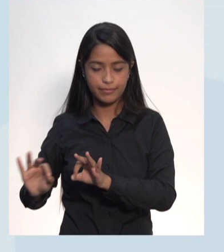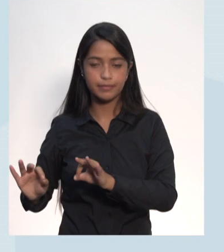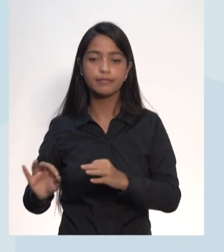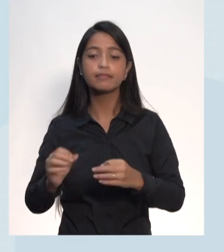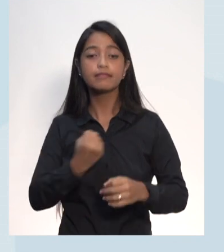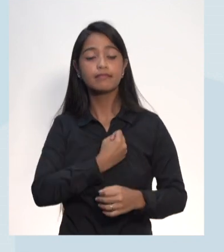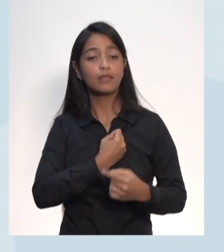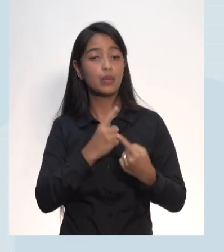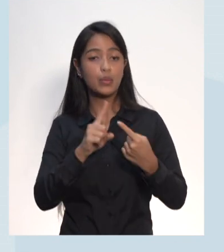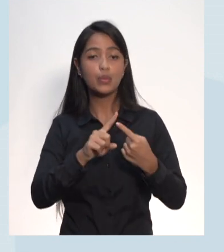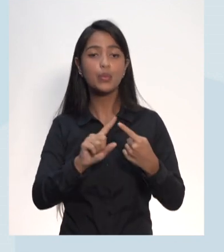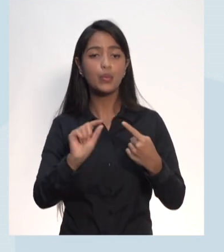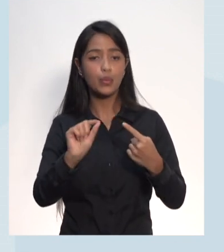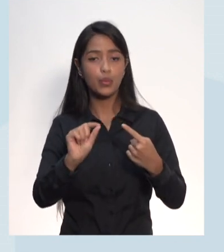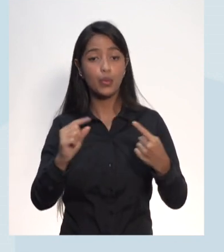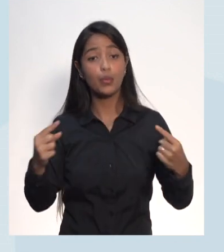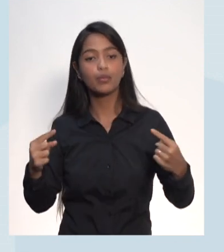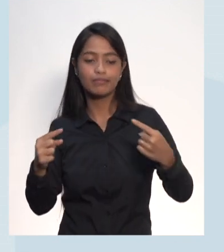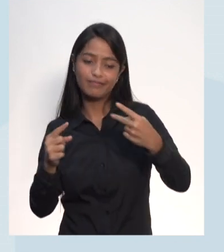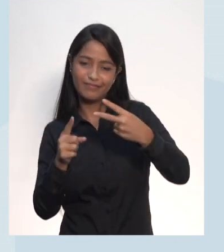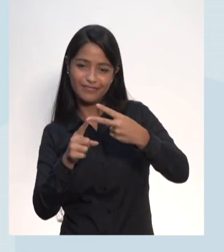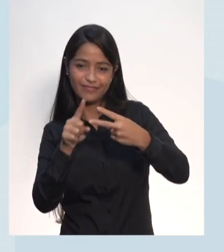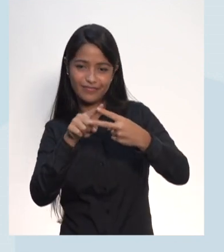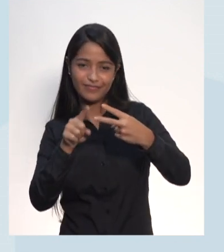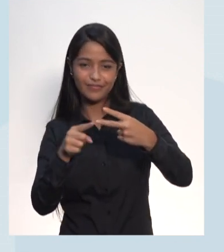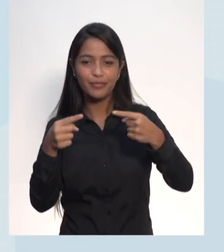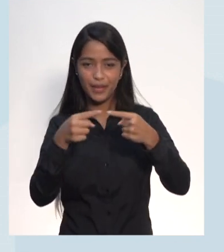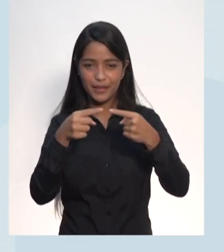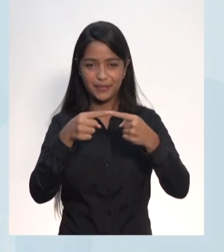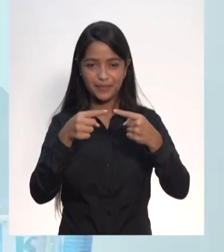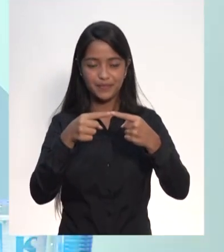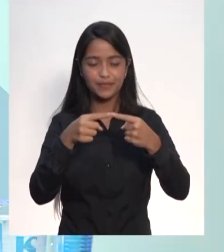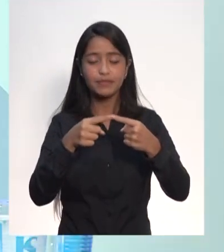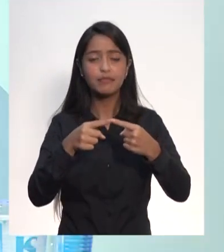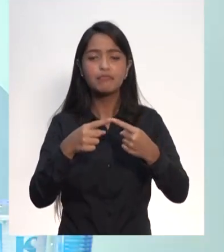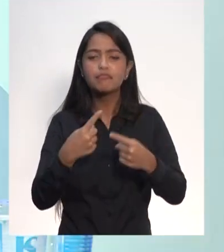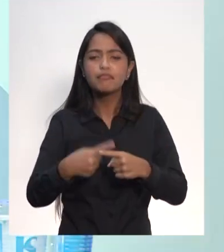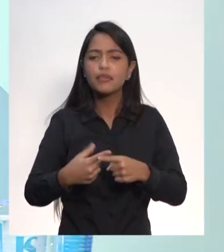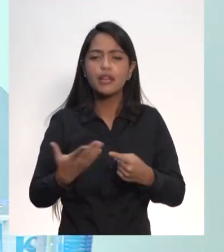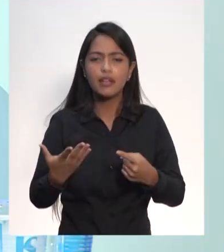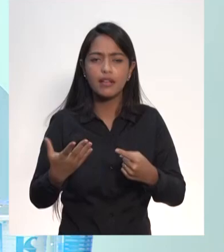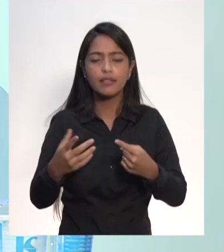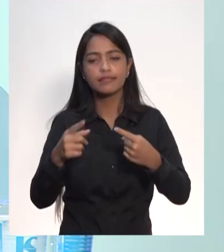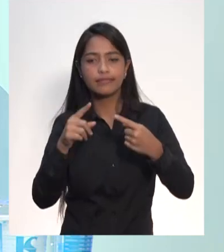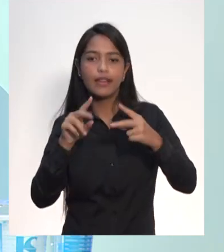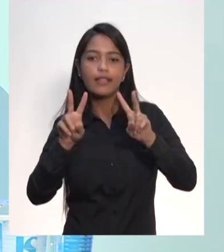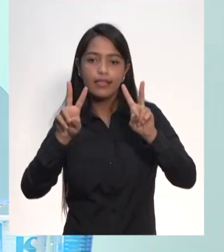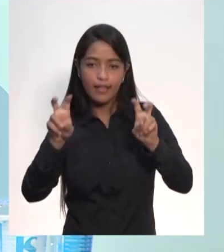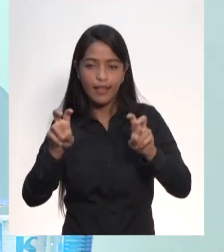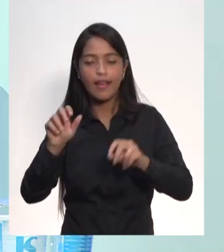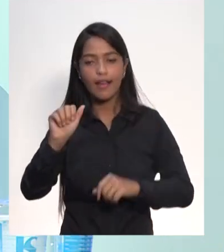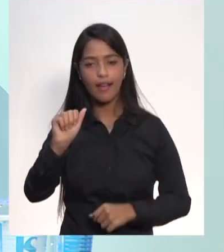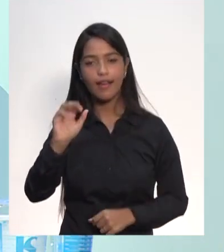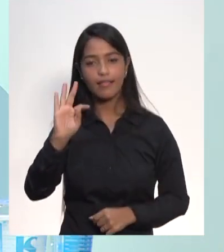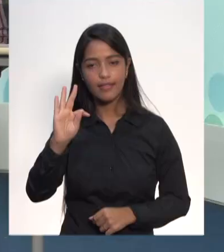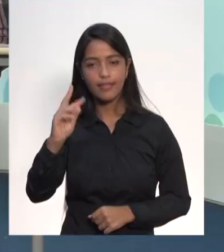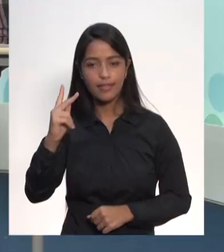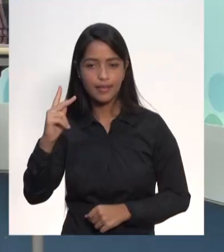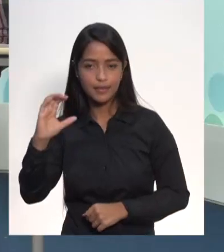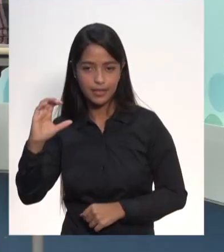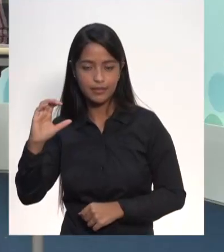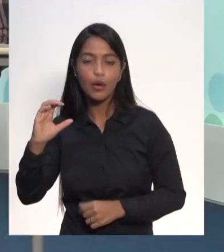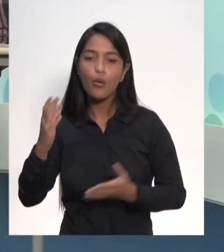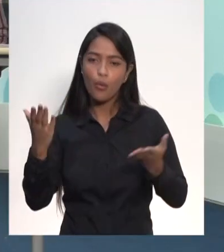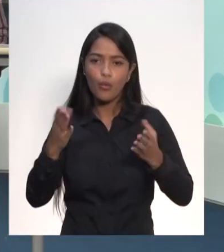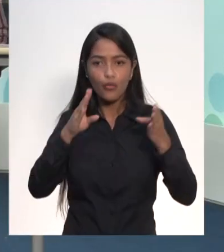diretamente relacionado ao item 2, porque um dos temas especificamente era a TPC. Então, aqui nós focaremos